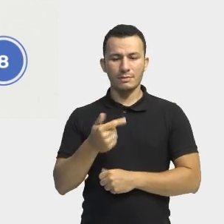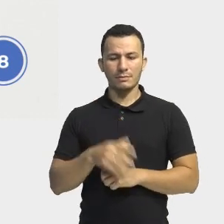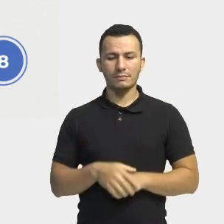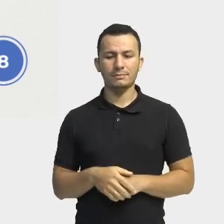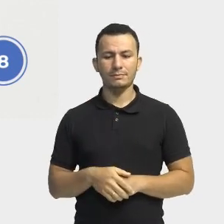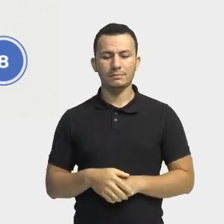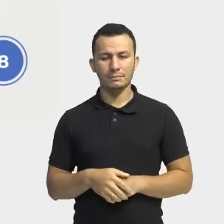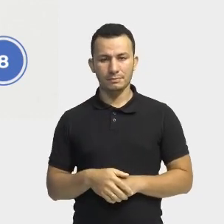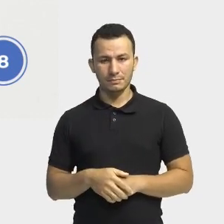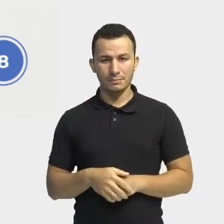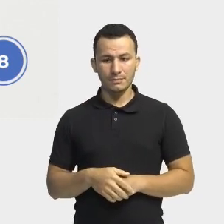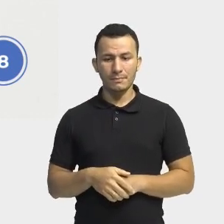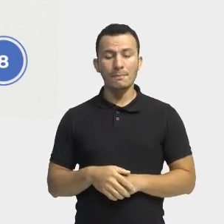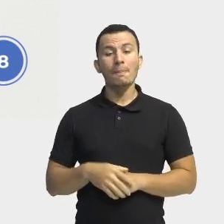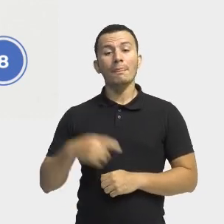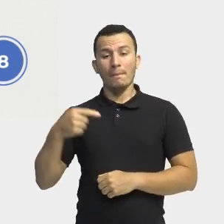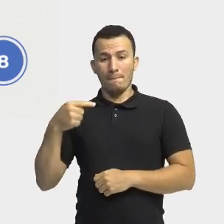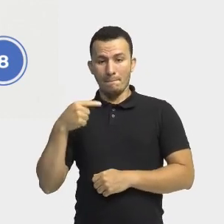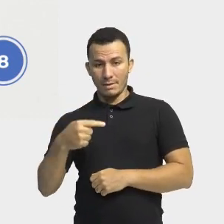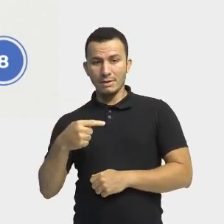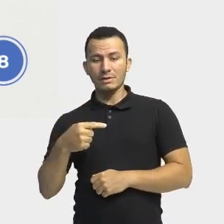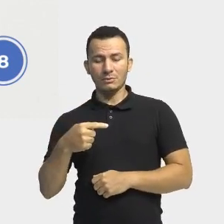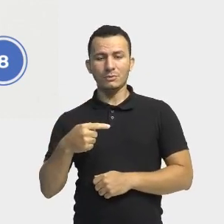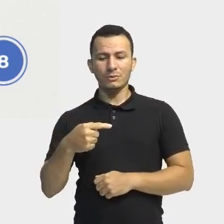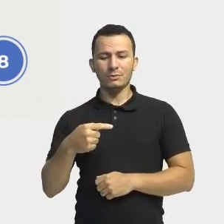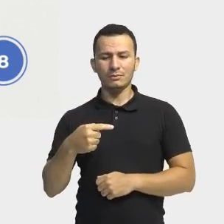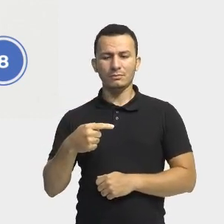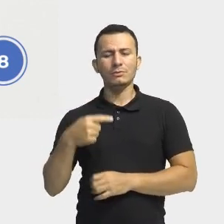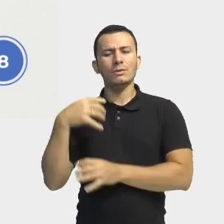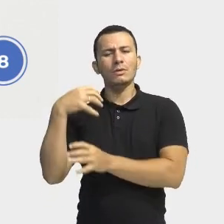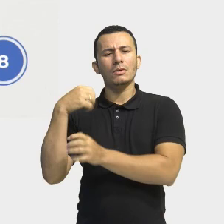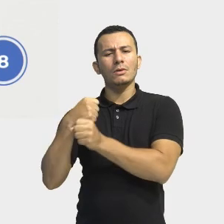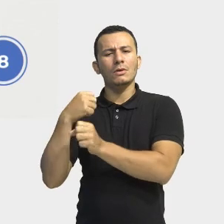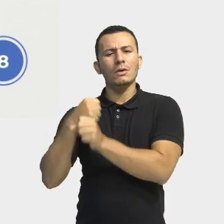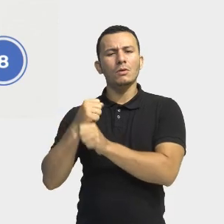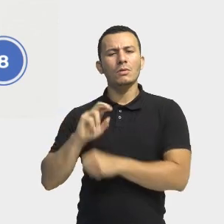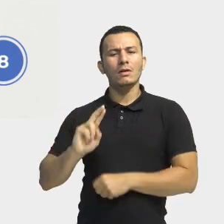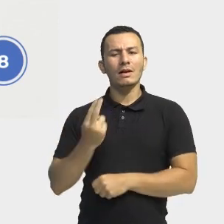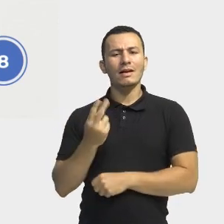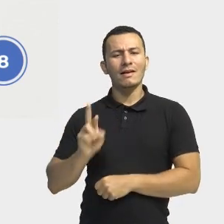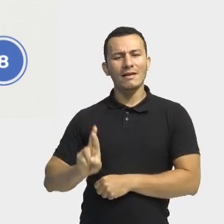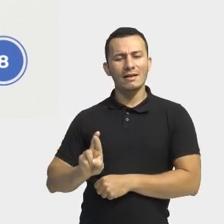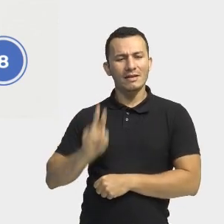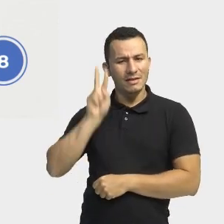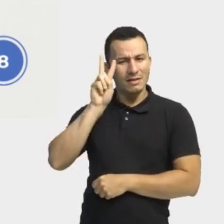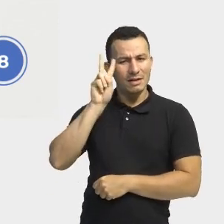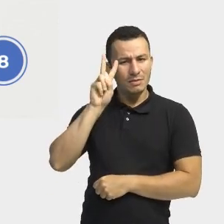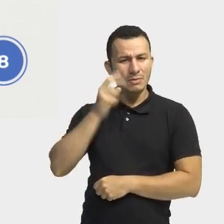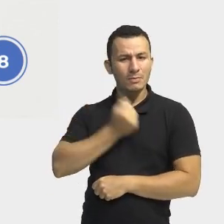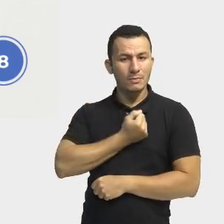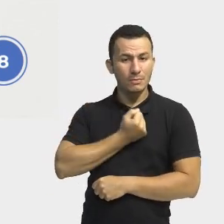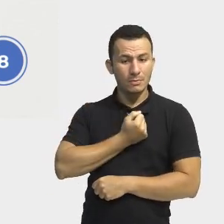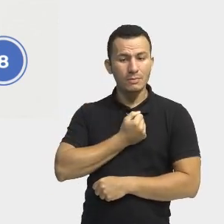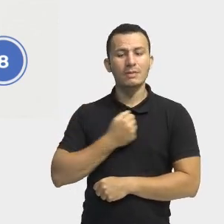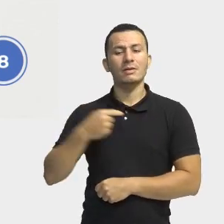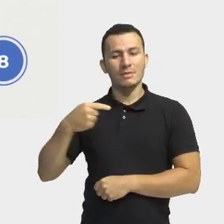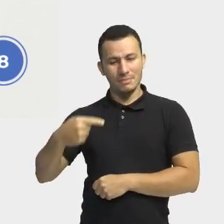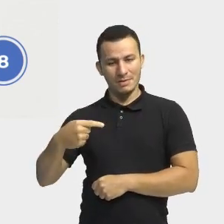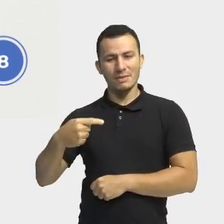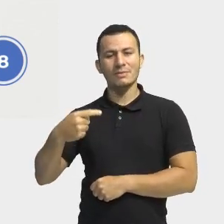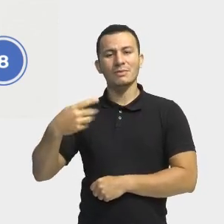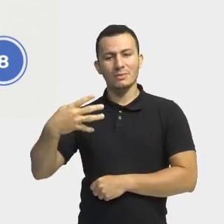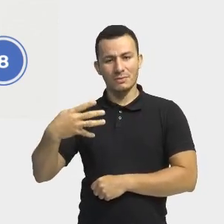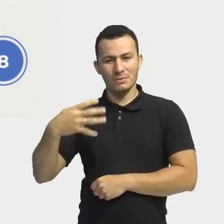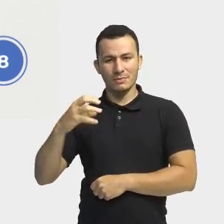75,2, certo? Menos a entalpia dos reagentes. Quanto é a entalpia dos reagentes? Menos